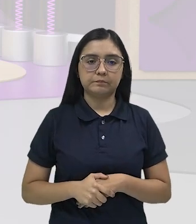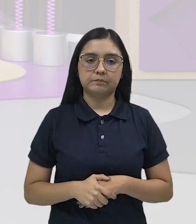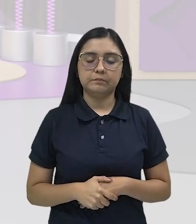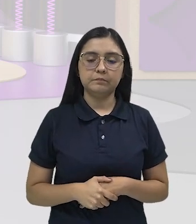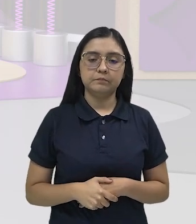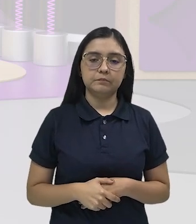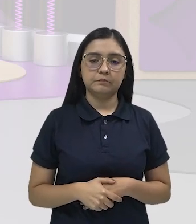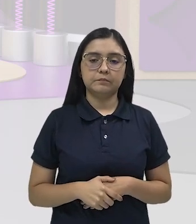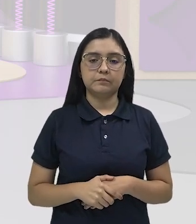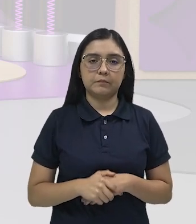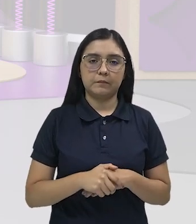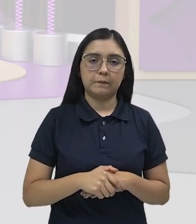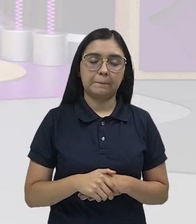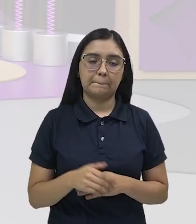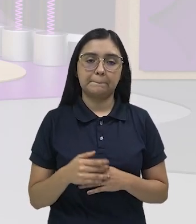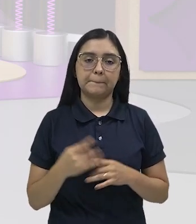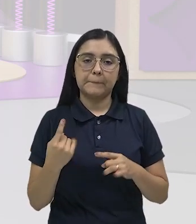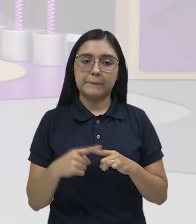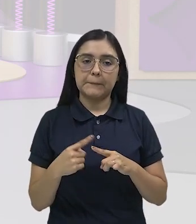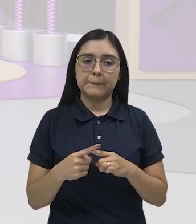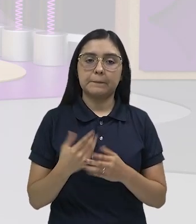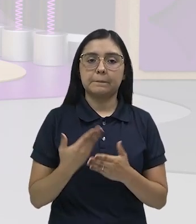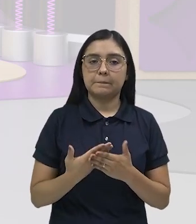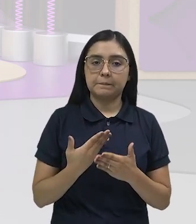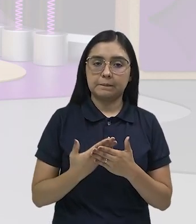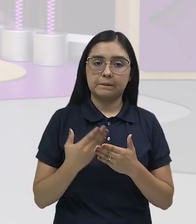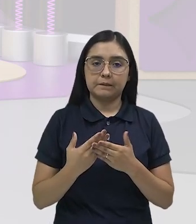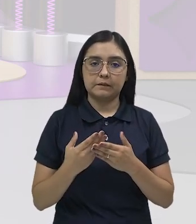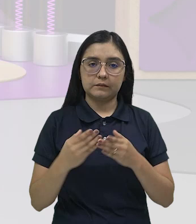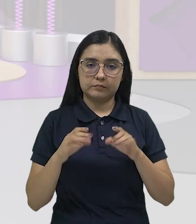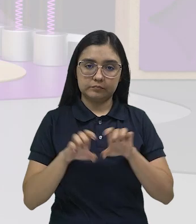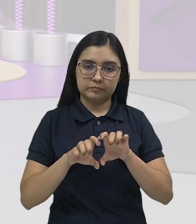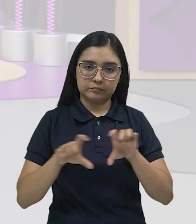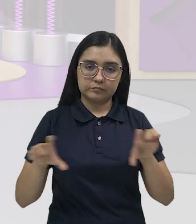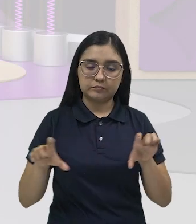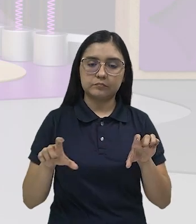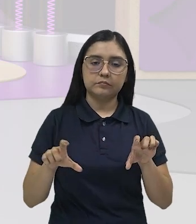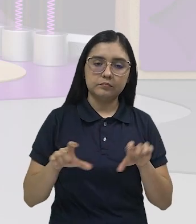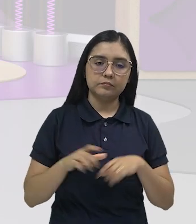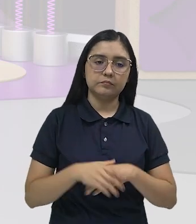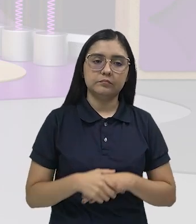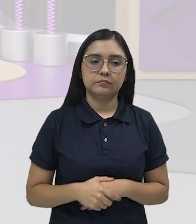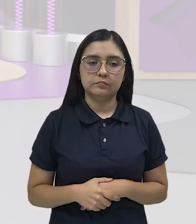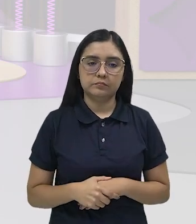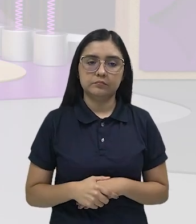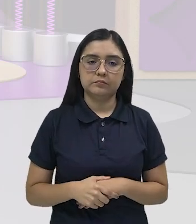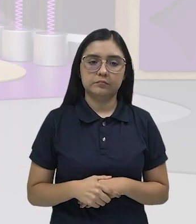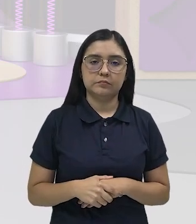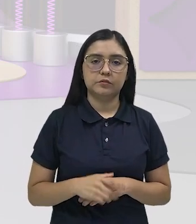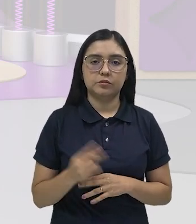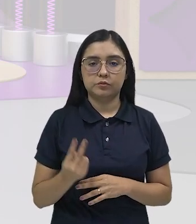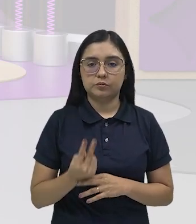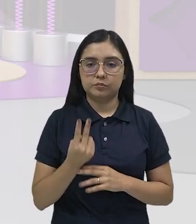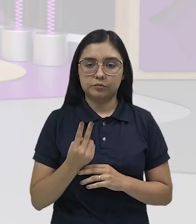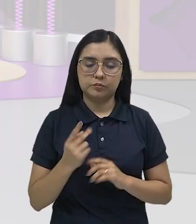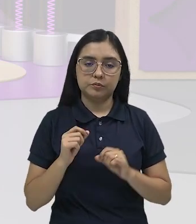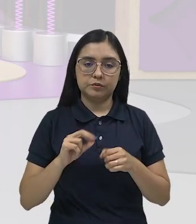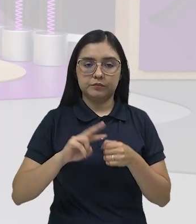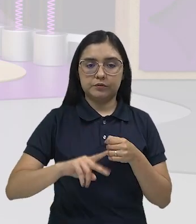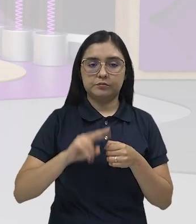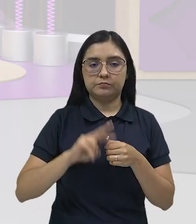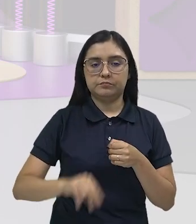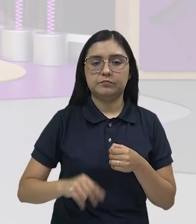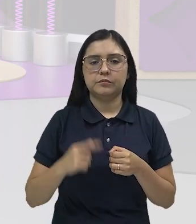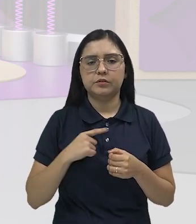estamos trabalhando com equações lineares de duas variáveis, beleza? E aí você vai